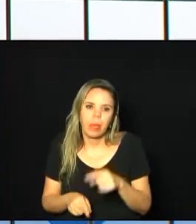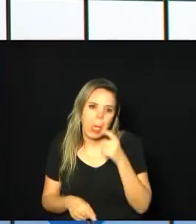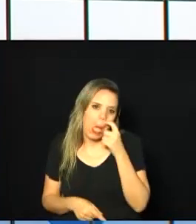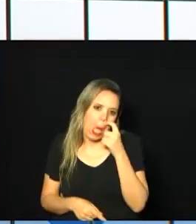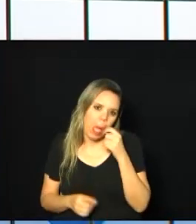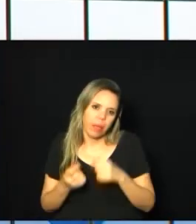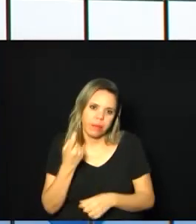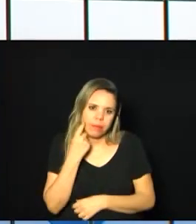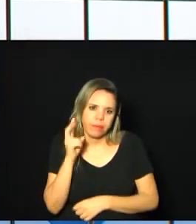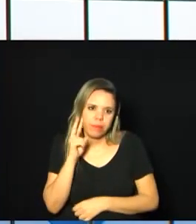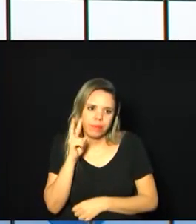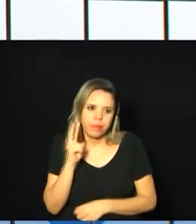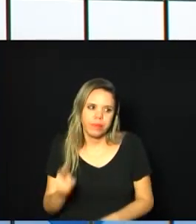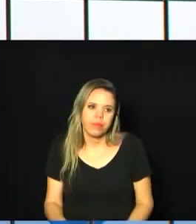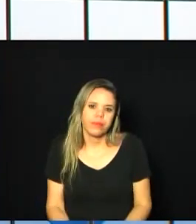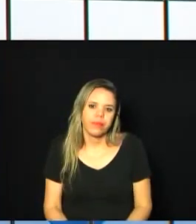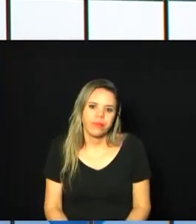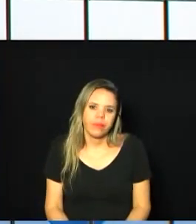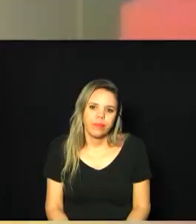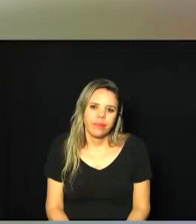e até segunda-feira.